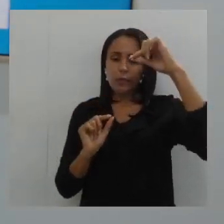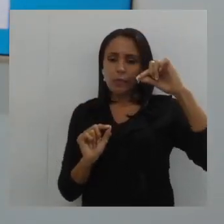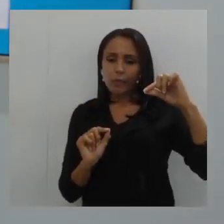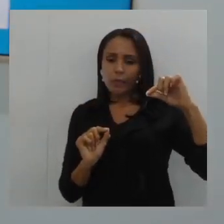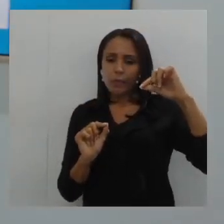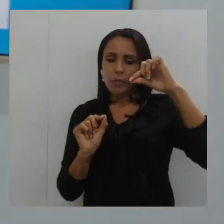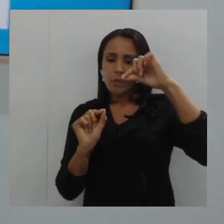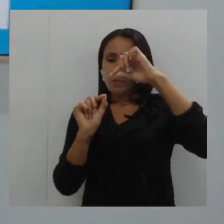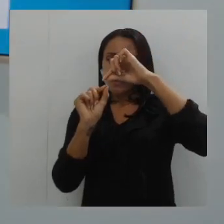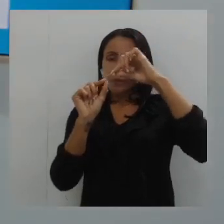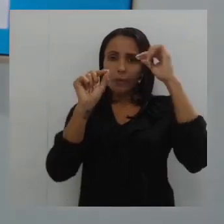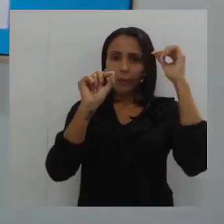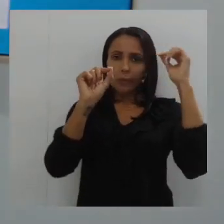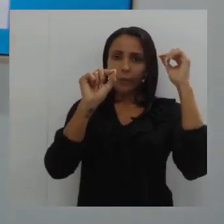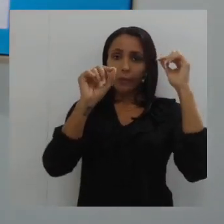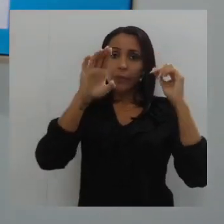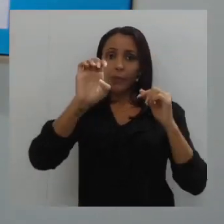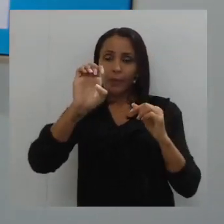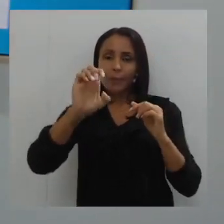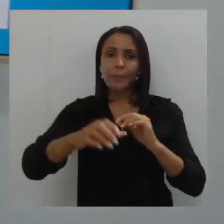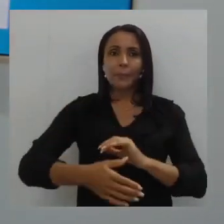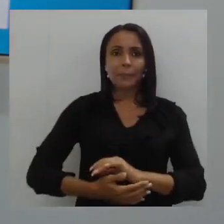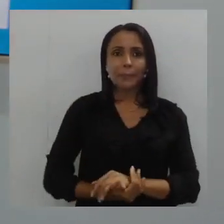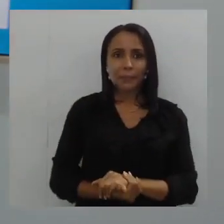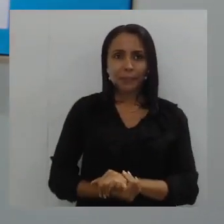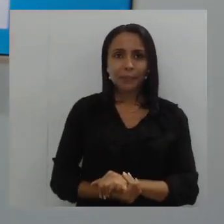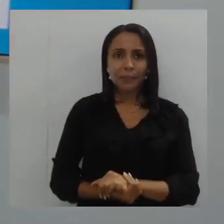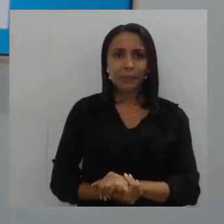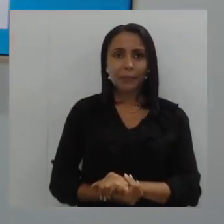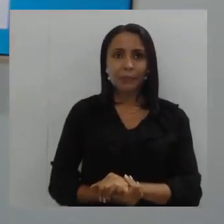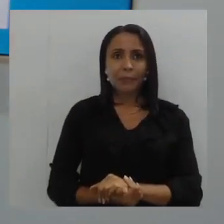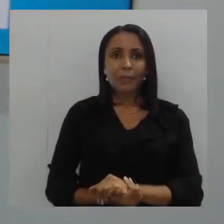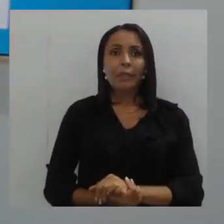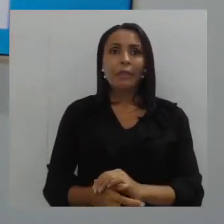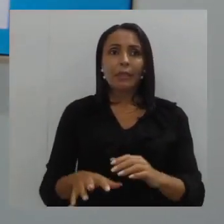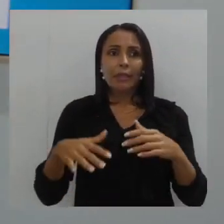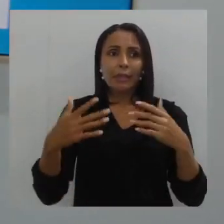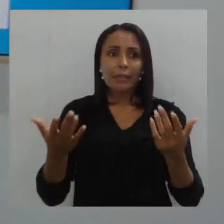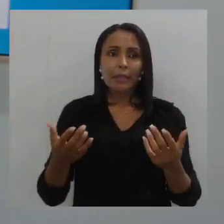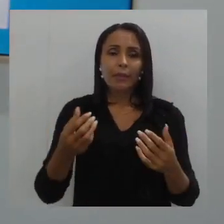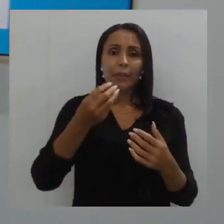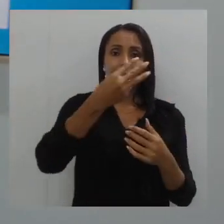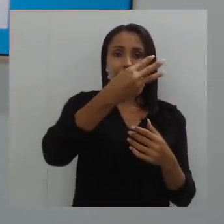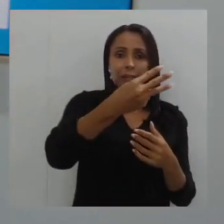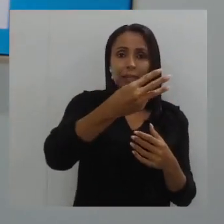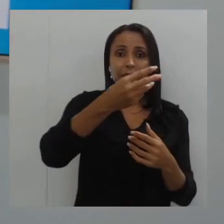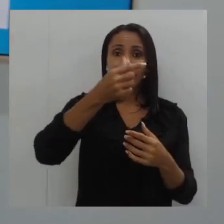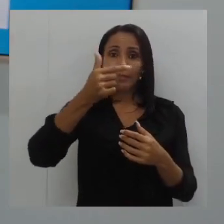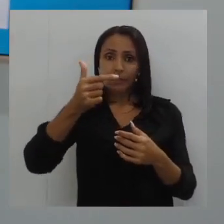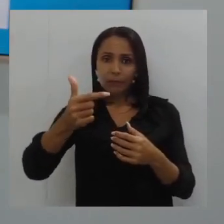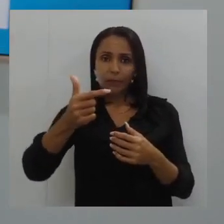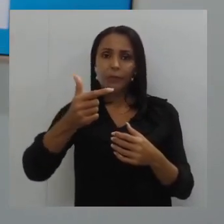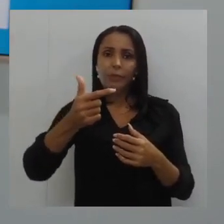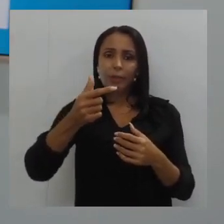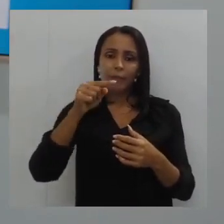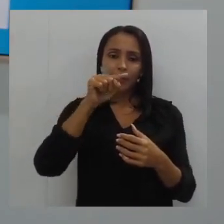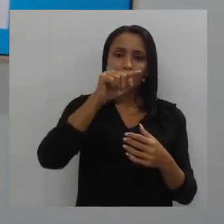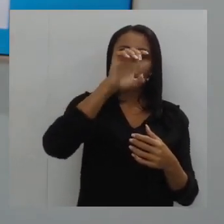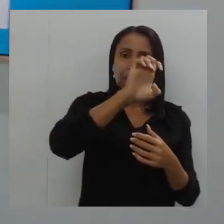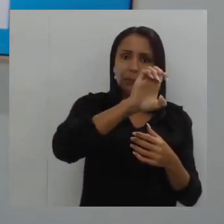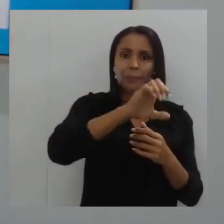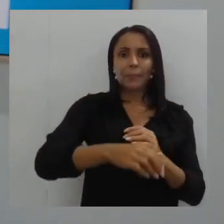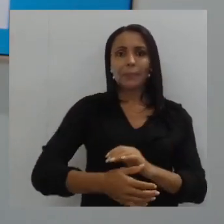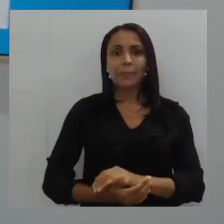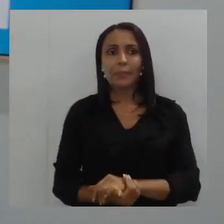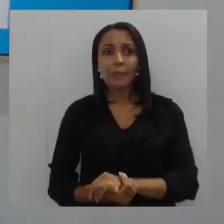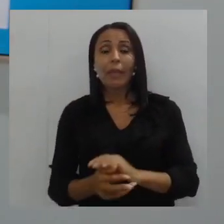com o ponto E. Então, eu tenho um par ordenado chamado 3 e 2. Agora